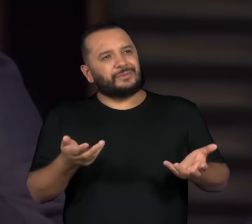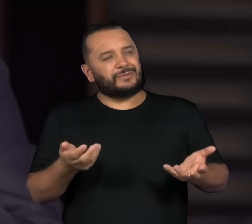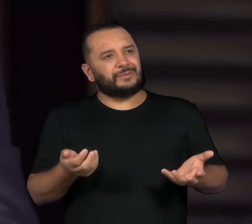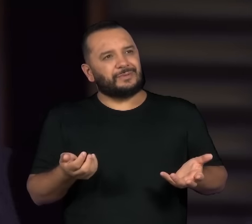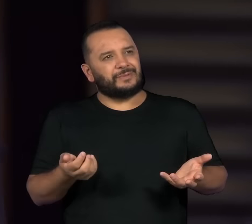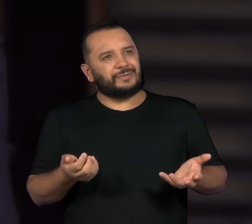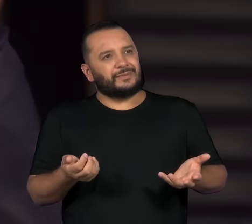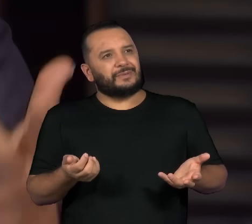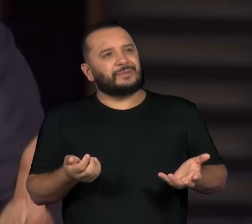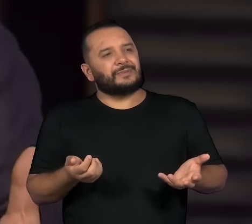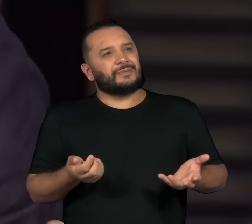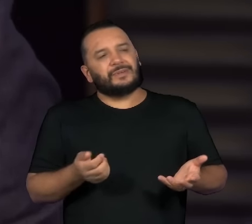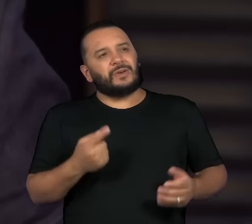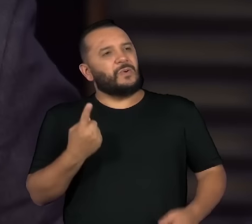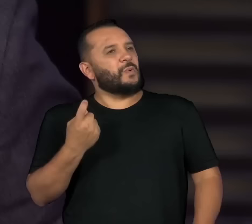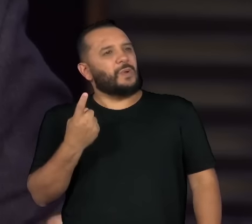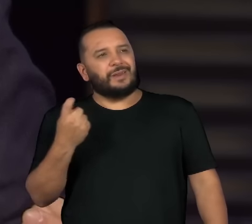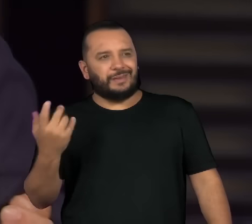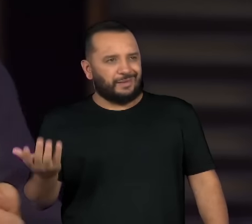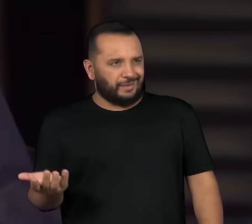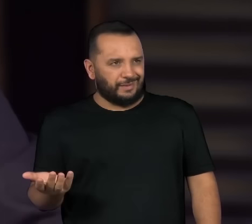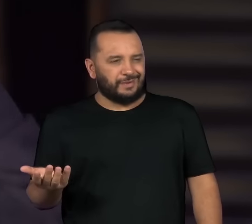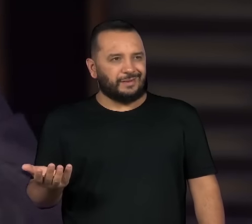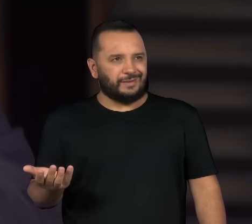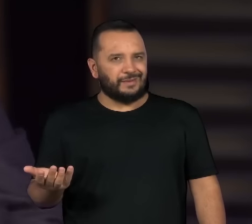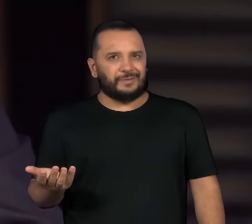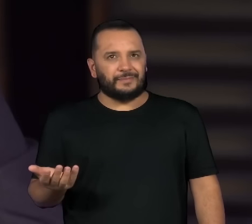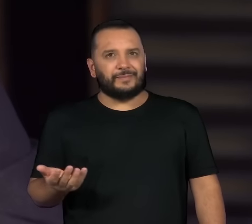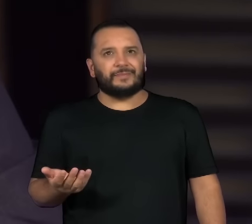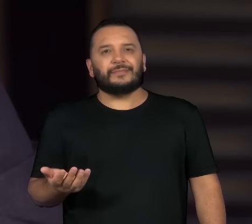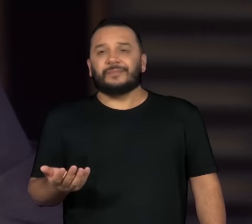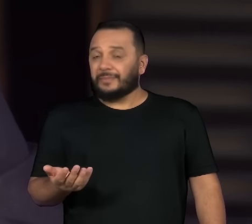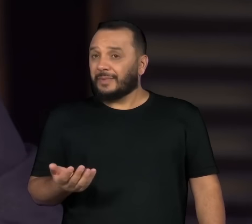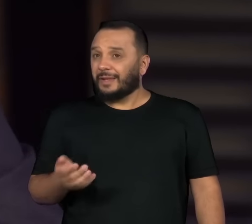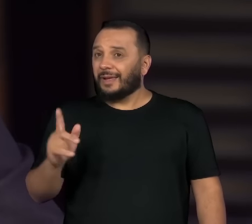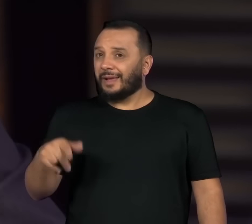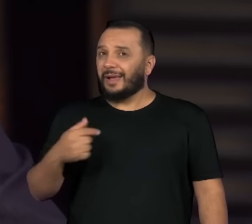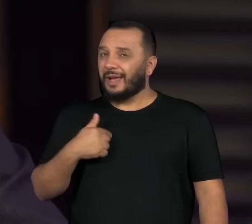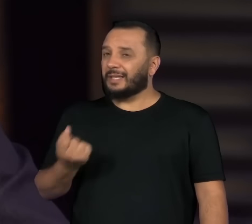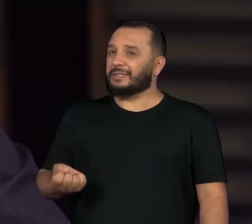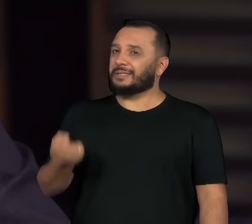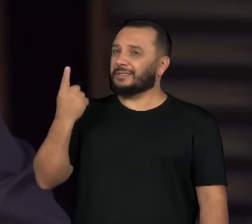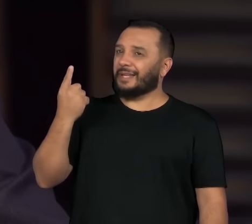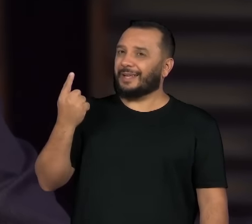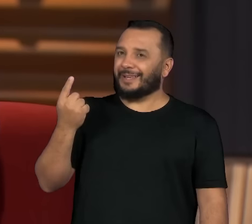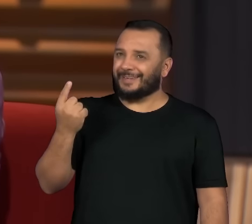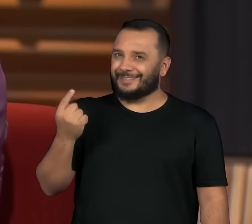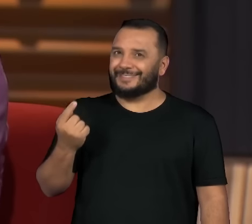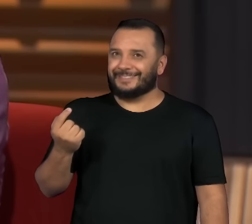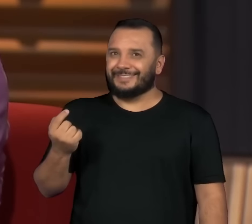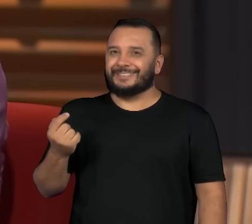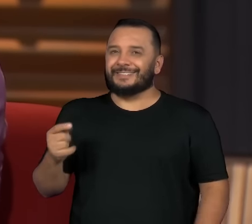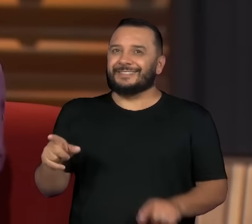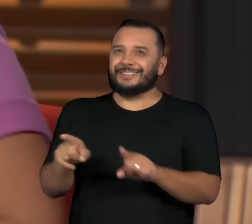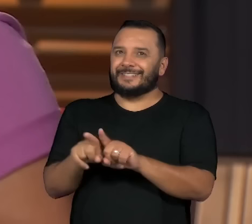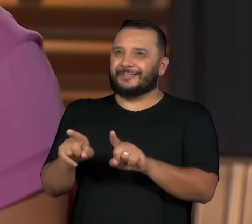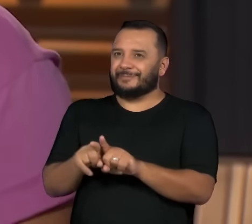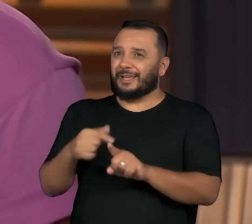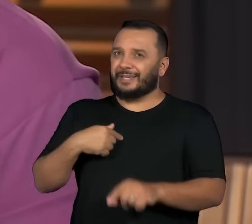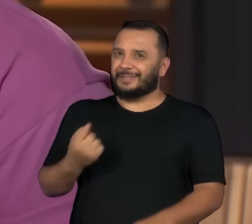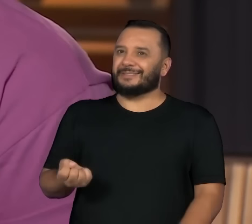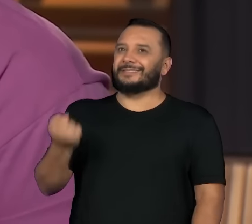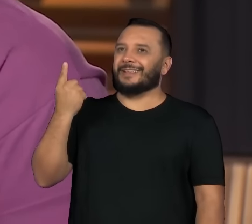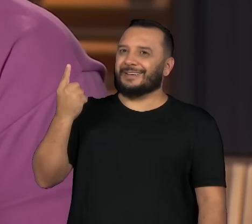esquisito, uma coisa única, né? Estranho. Eles adoram usar para... Estranho também. Estranho. Tem a ver com saudade. Né? Que